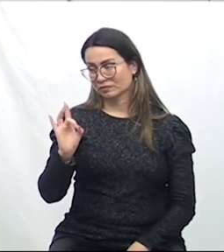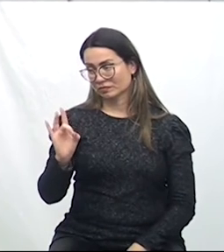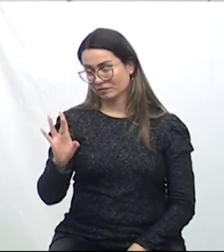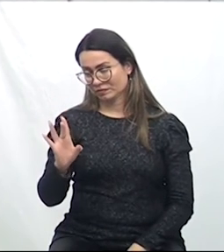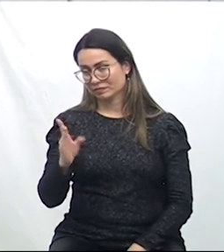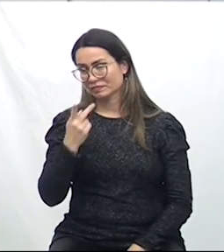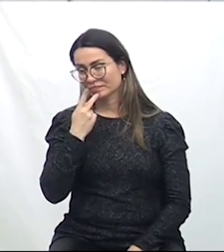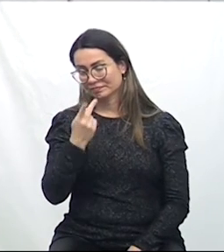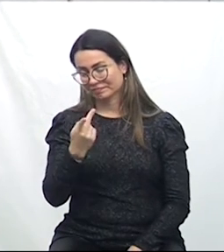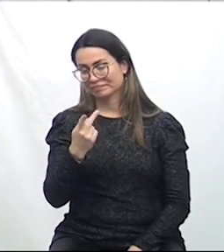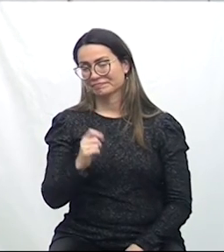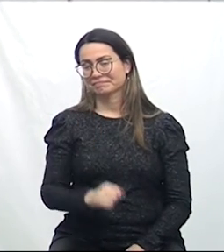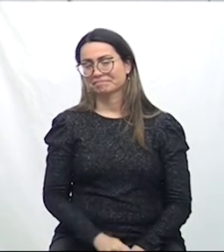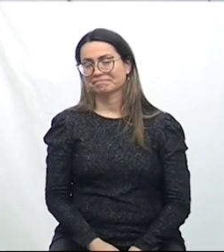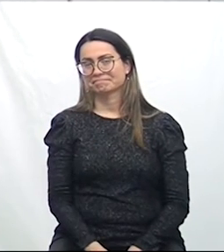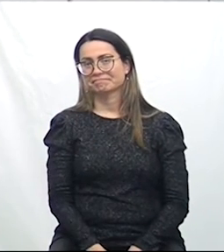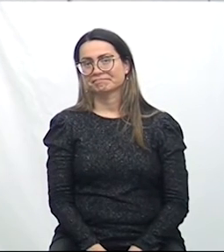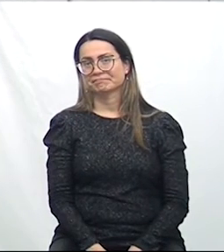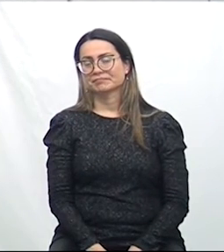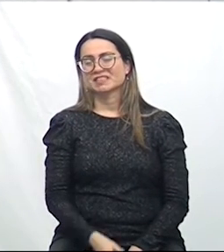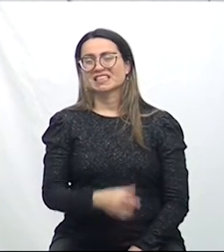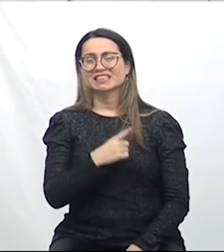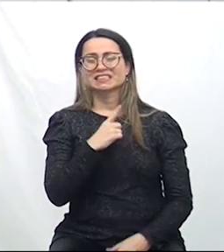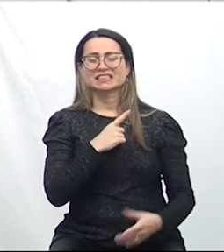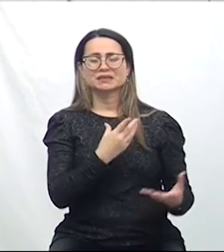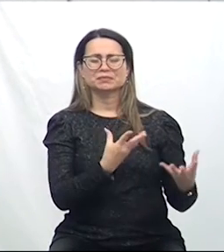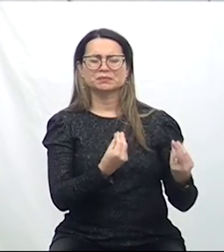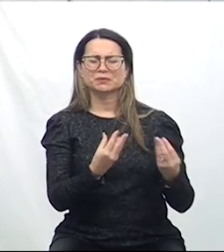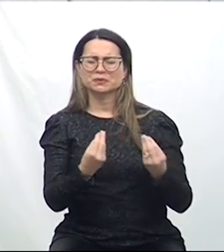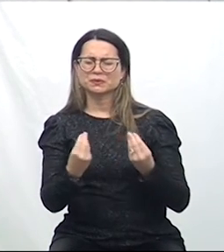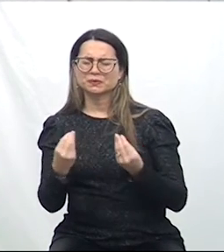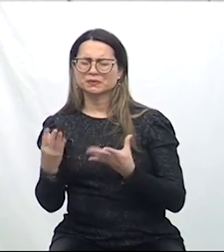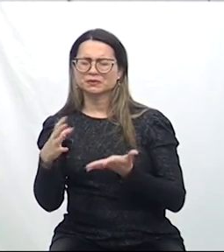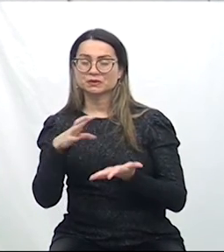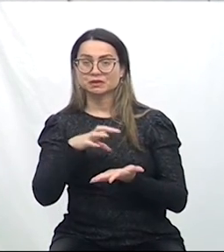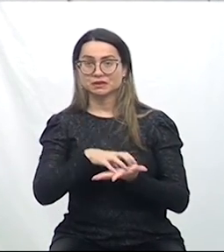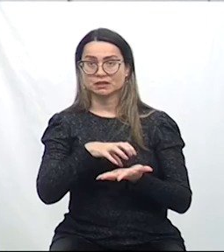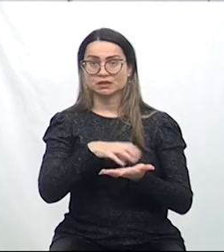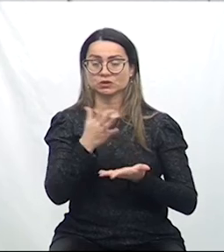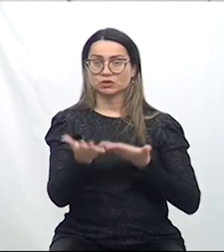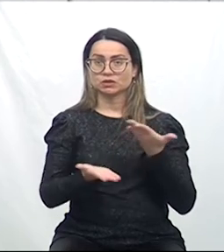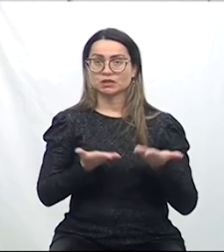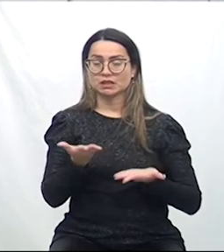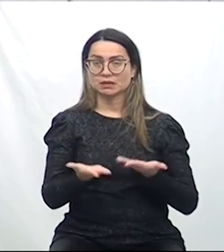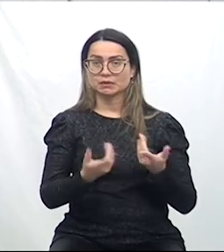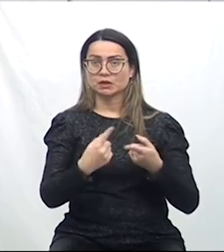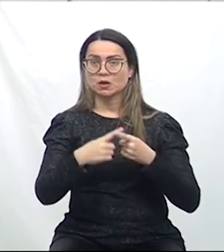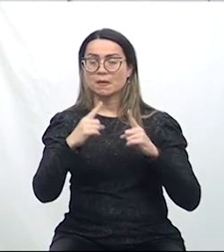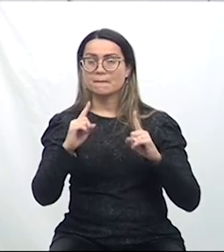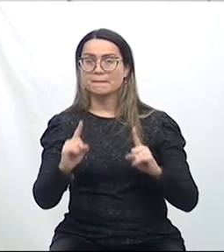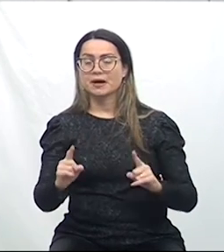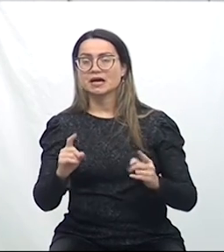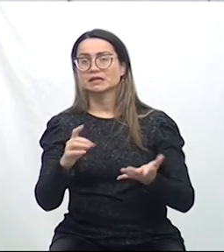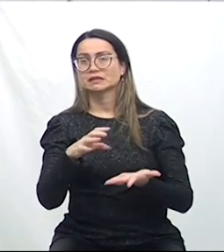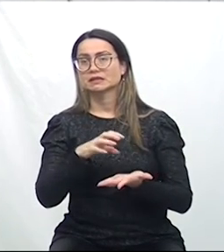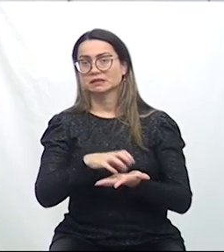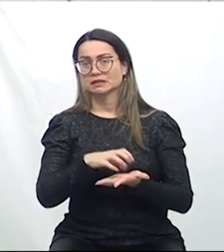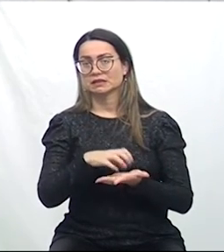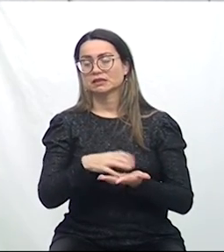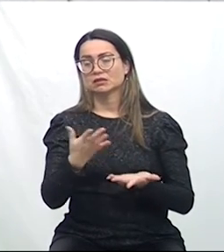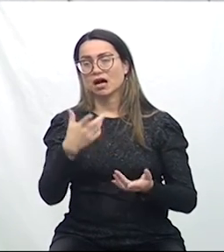nós temos várias clínicas de recuperação no município, mas essas clínicas as pessoas vão